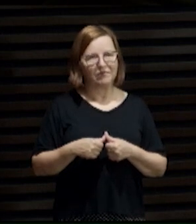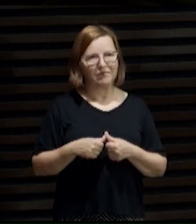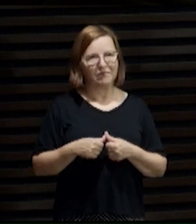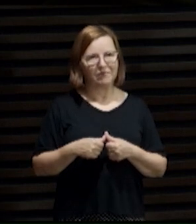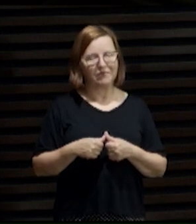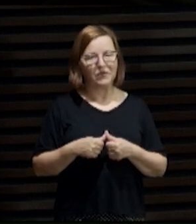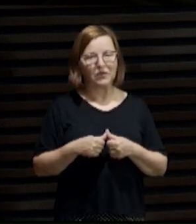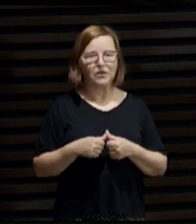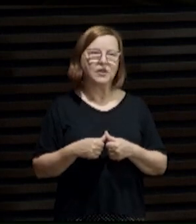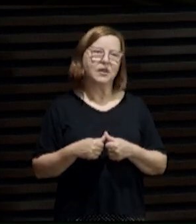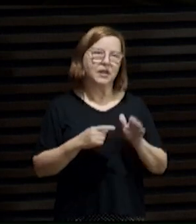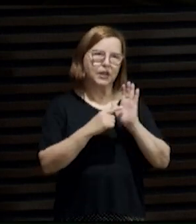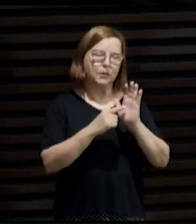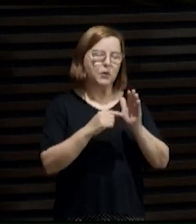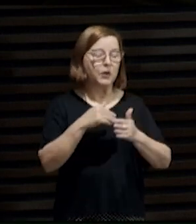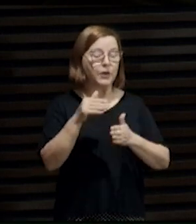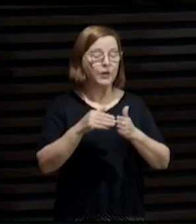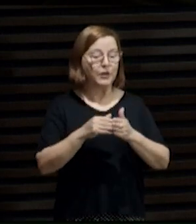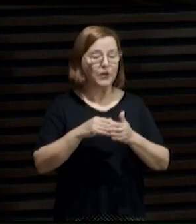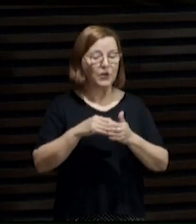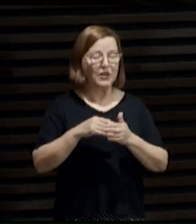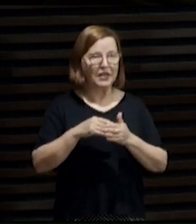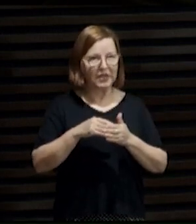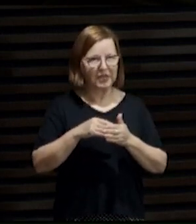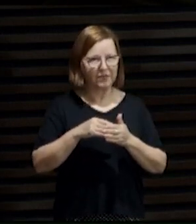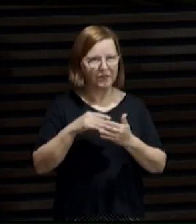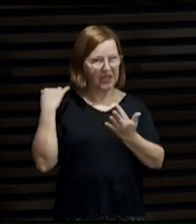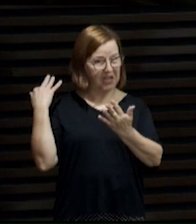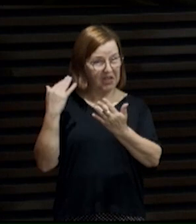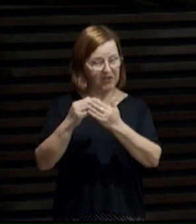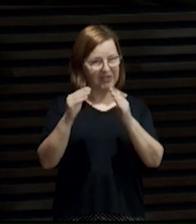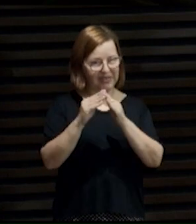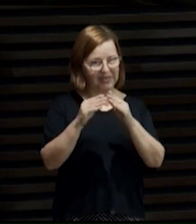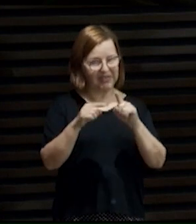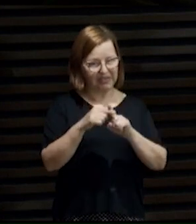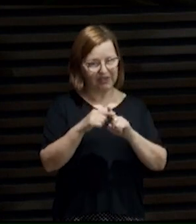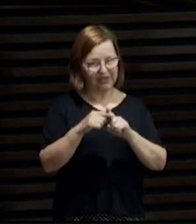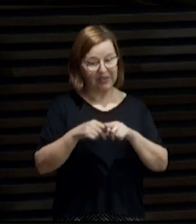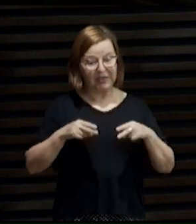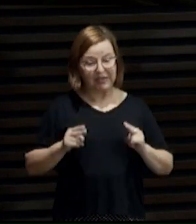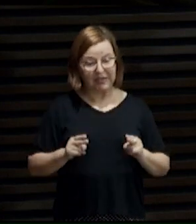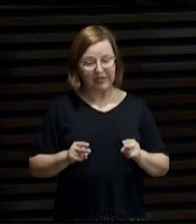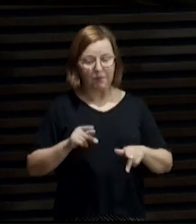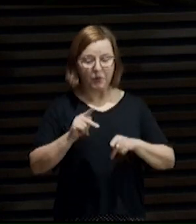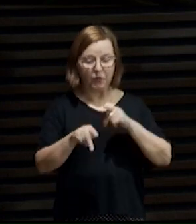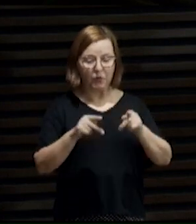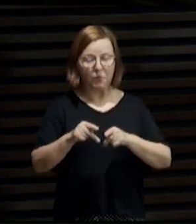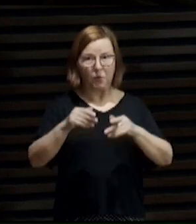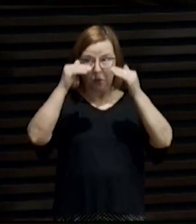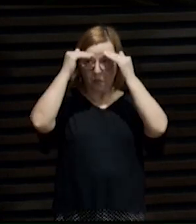nos mostra. Sempre que o povo de Deus atentou para o culto doméstico, foi um povo feliz e satisfeito. E sempre que